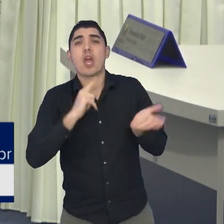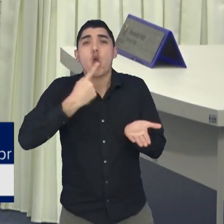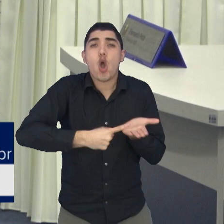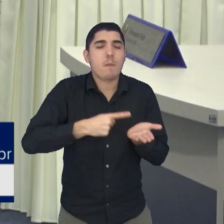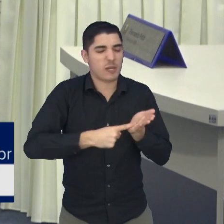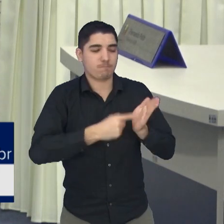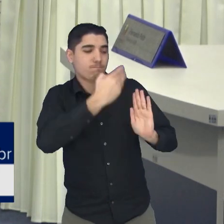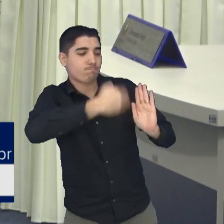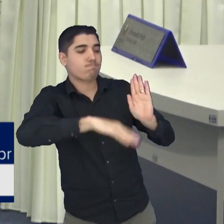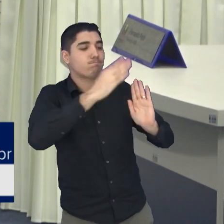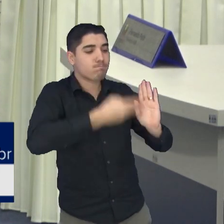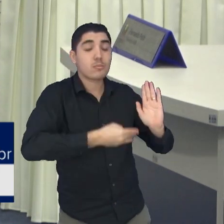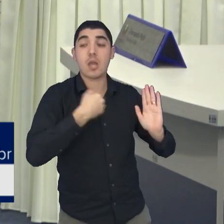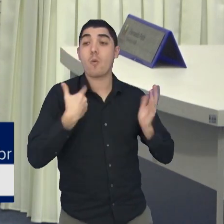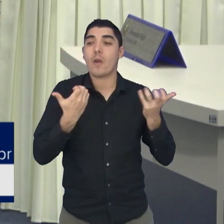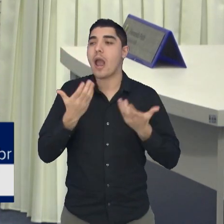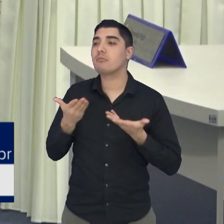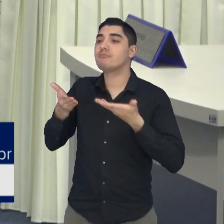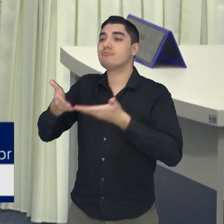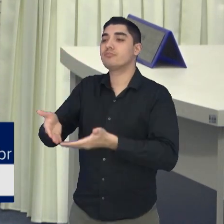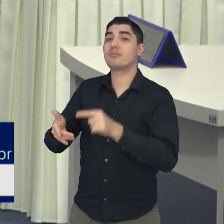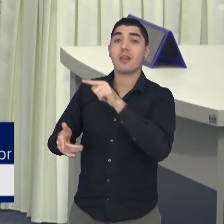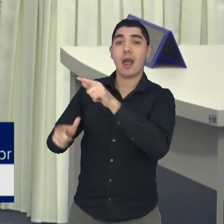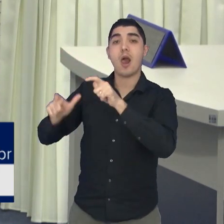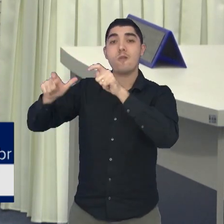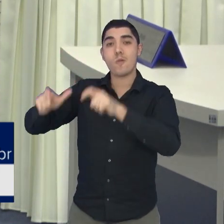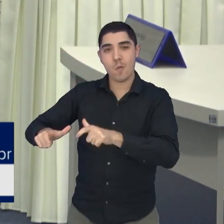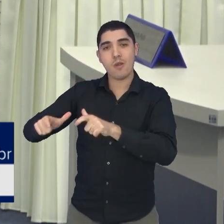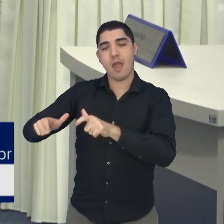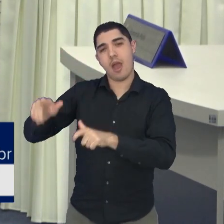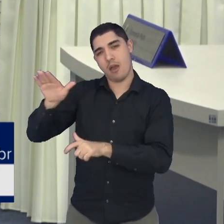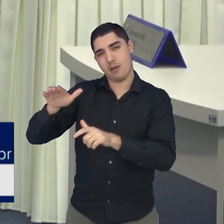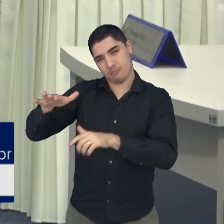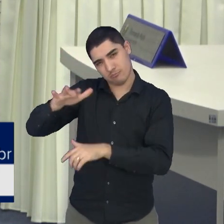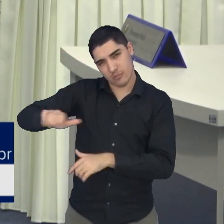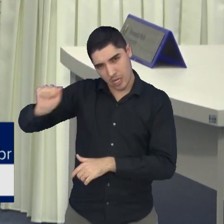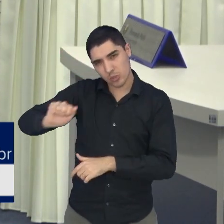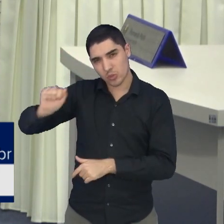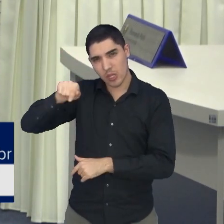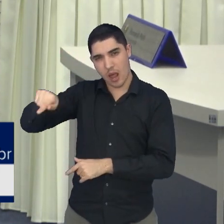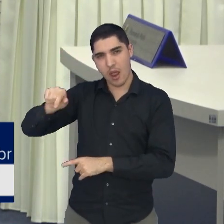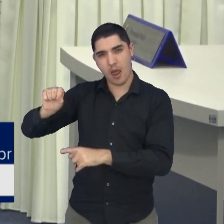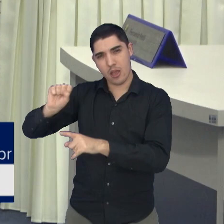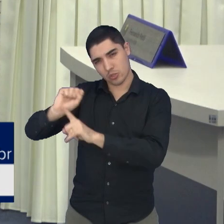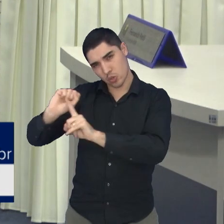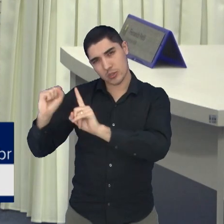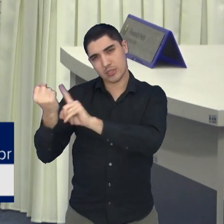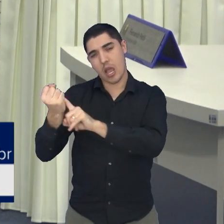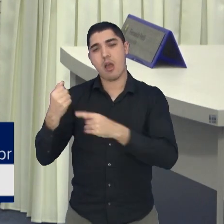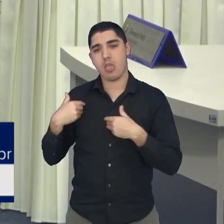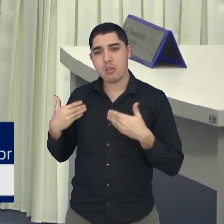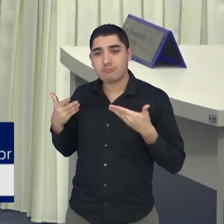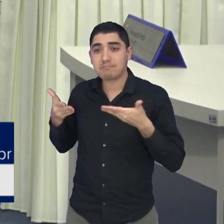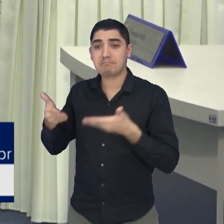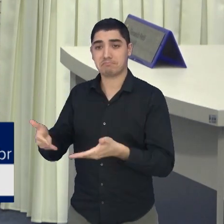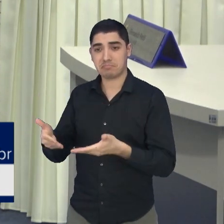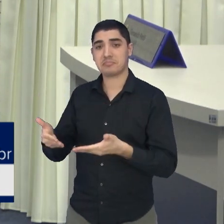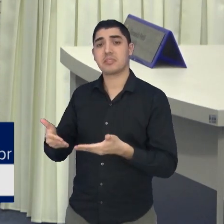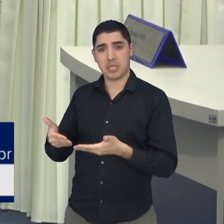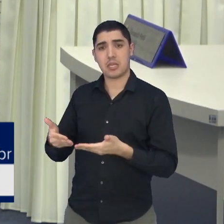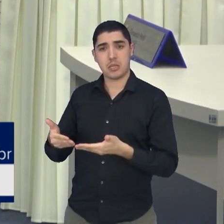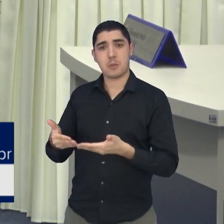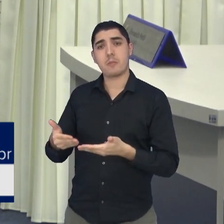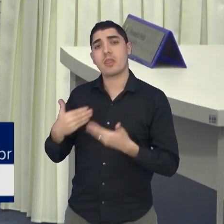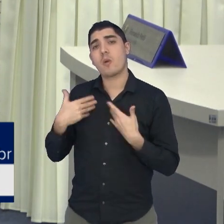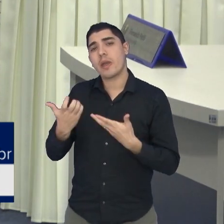ouvir dos técnicos do Fundo Social, para que a gente possa, como é que se diz, até uma certa